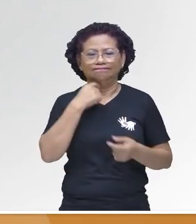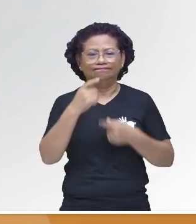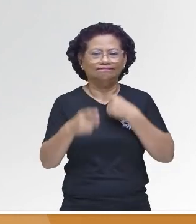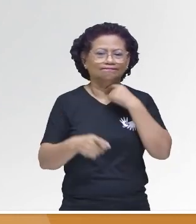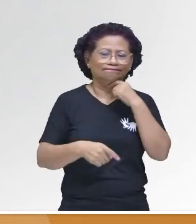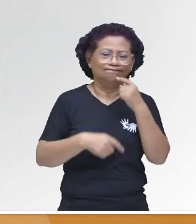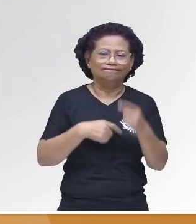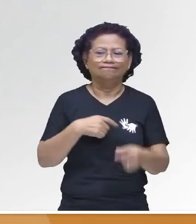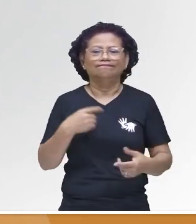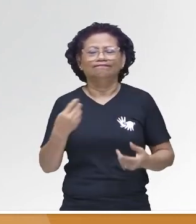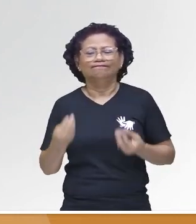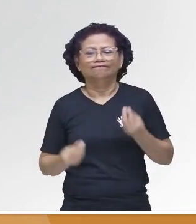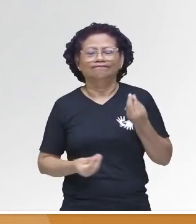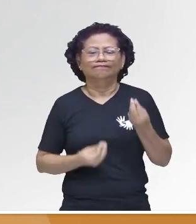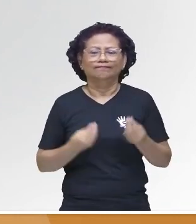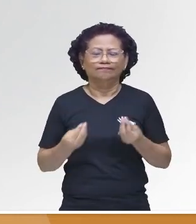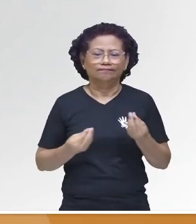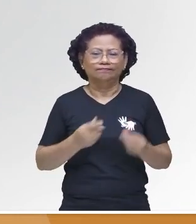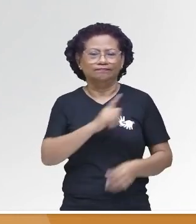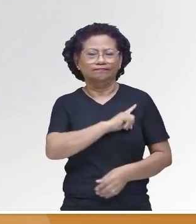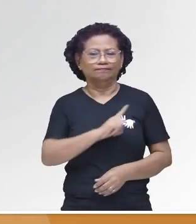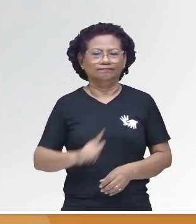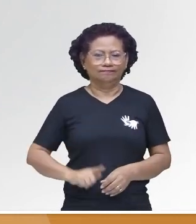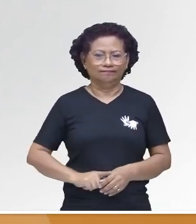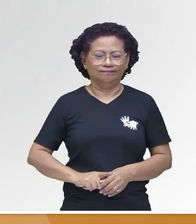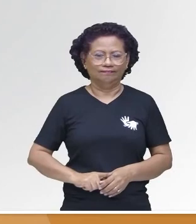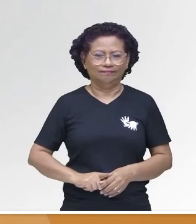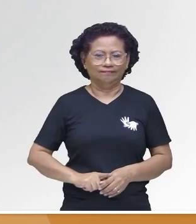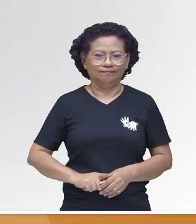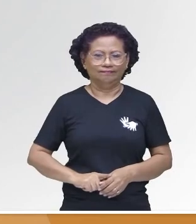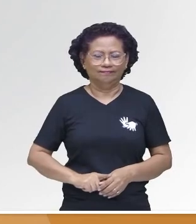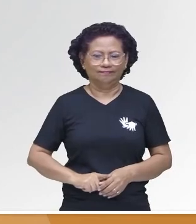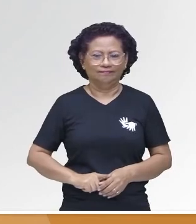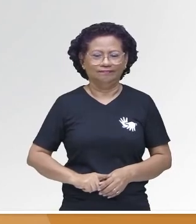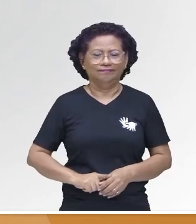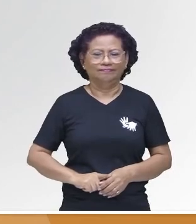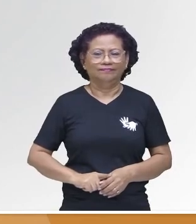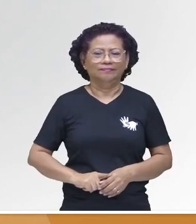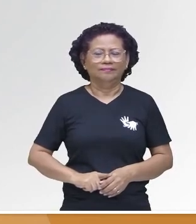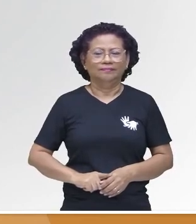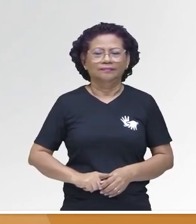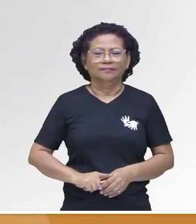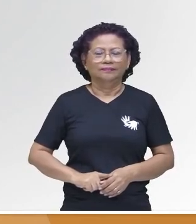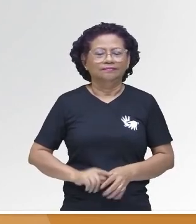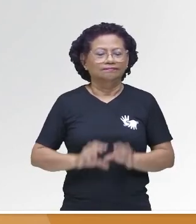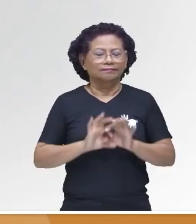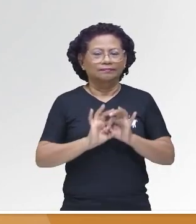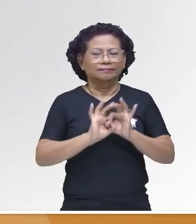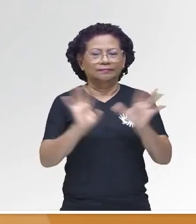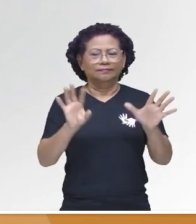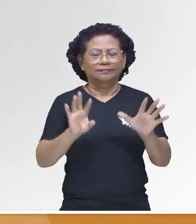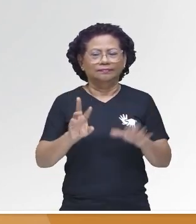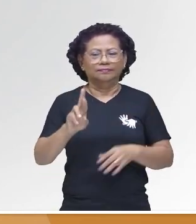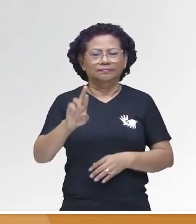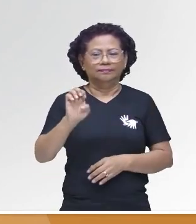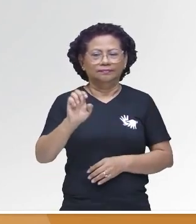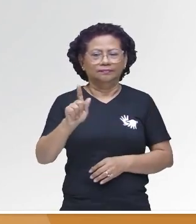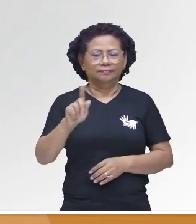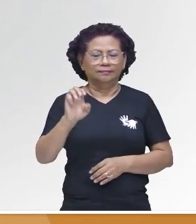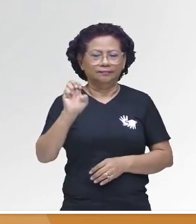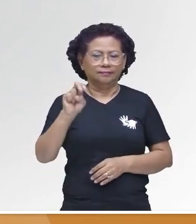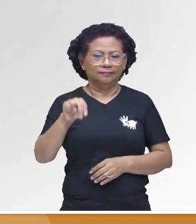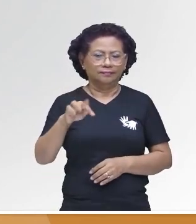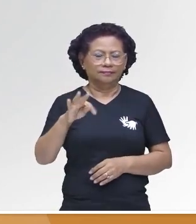como governar. Os regentes não tinham autoridade política. A autoridade política deles era muito pouca e